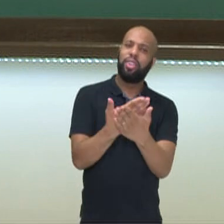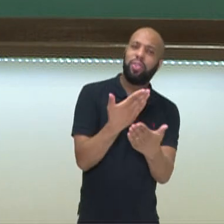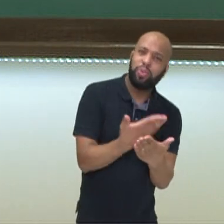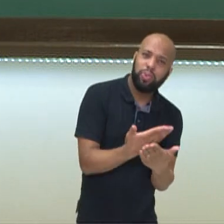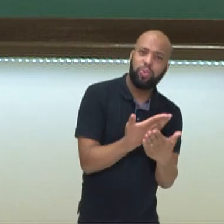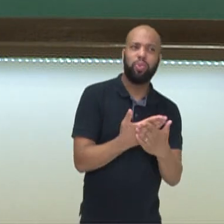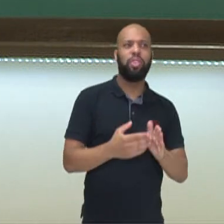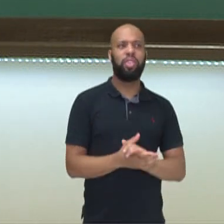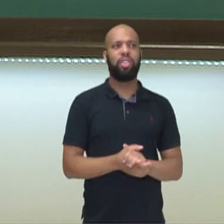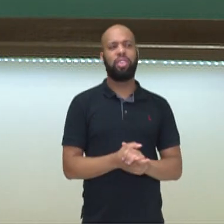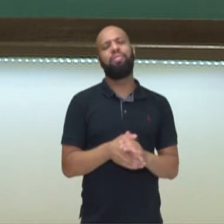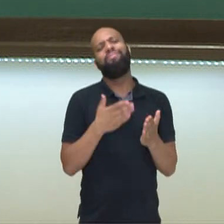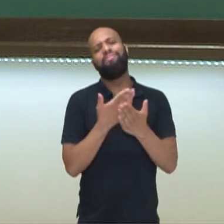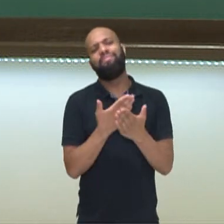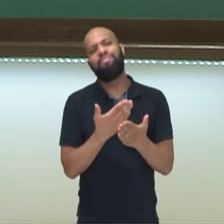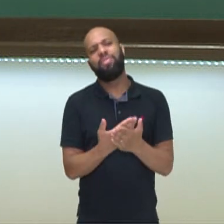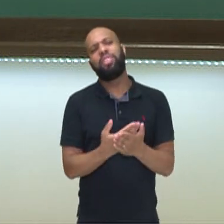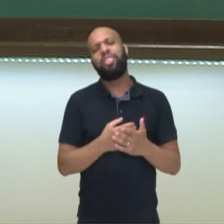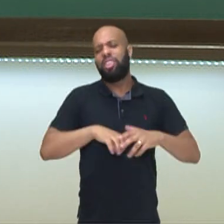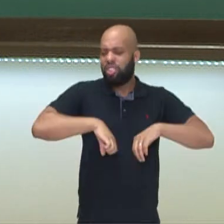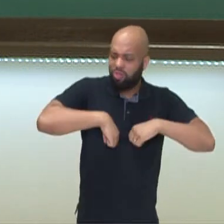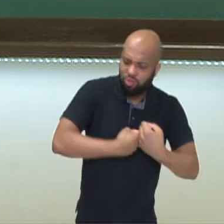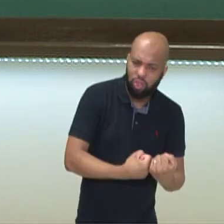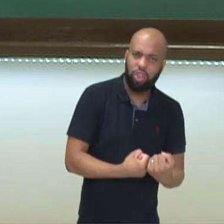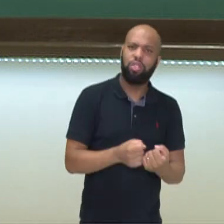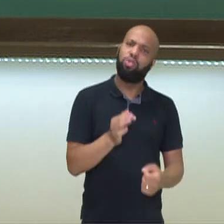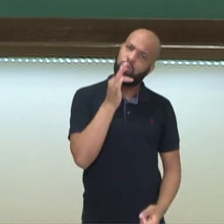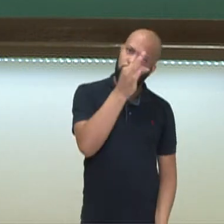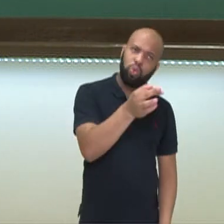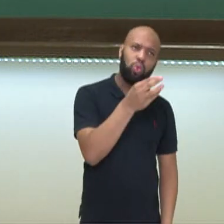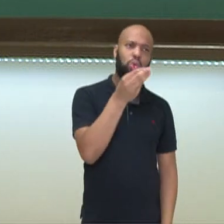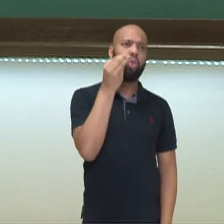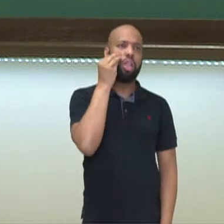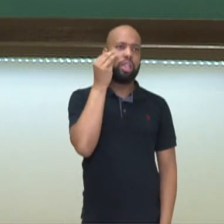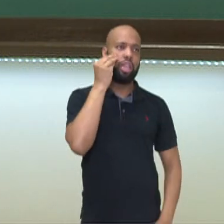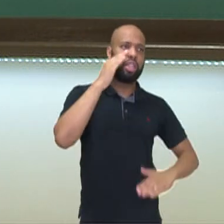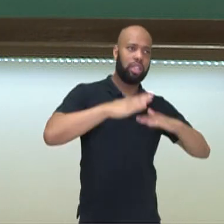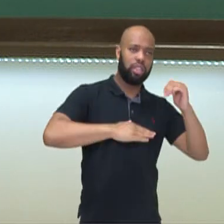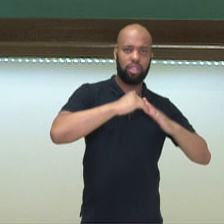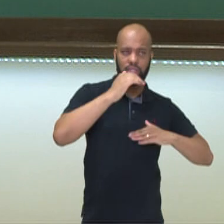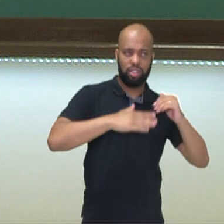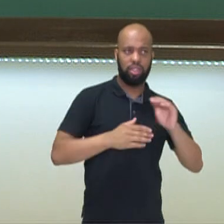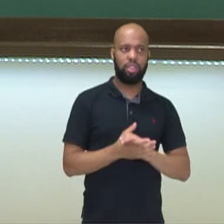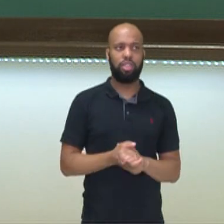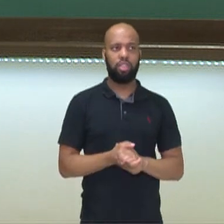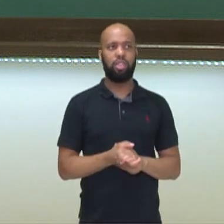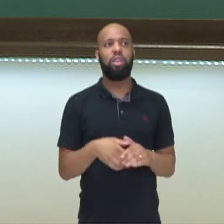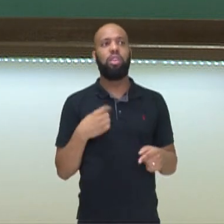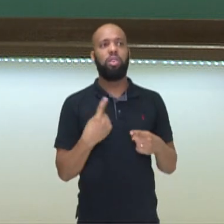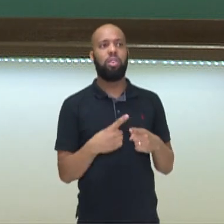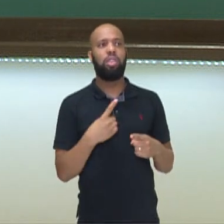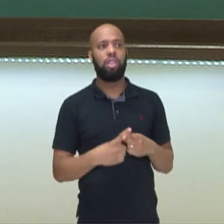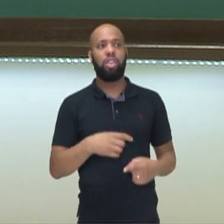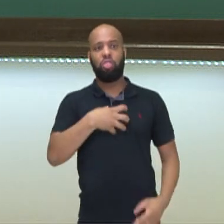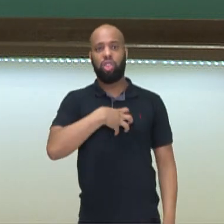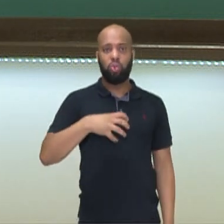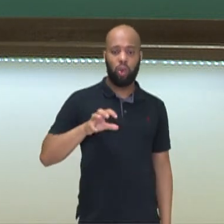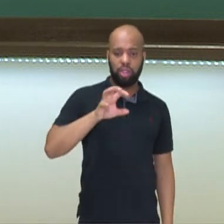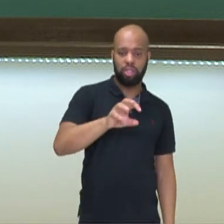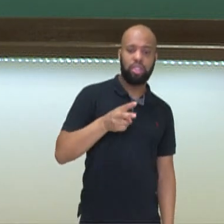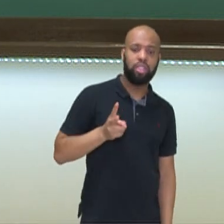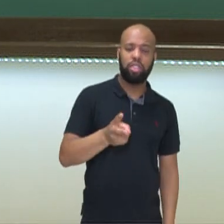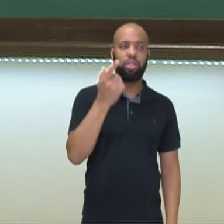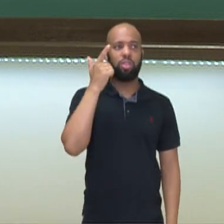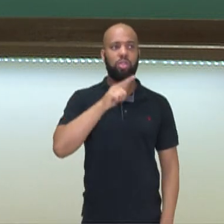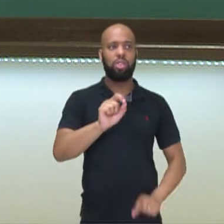estudem, corram atrás de um futuro, tenham uma profissão, certo? Porque daí você sempre